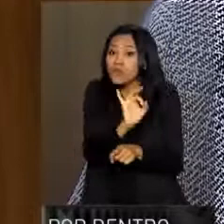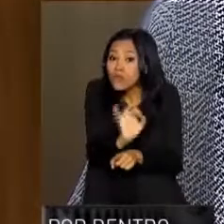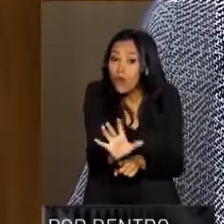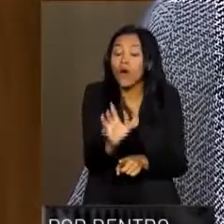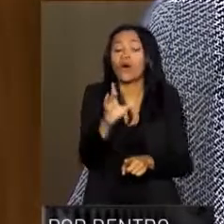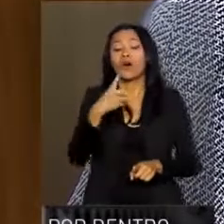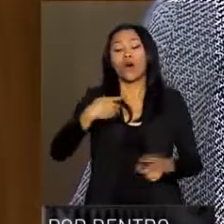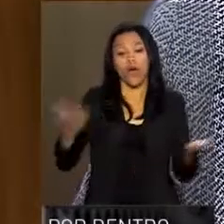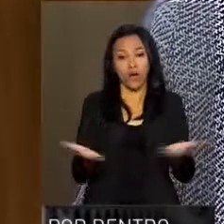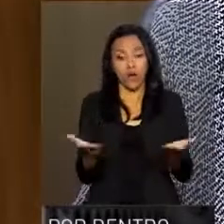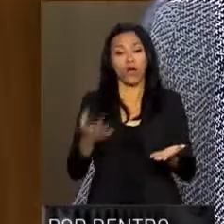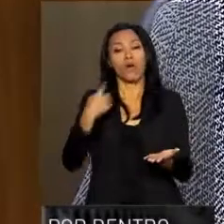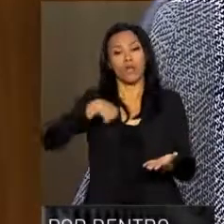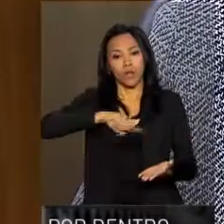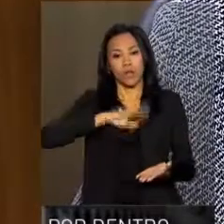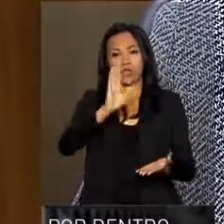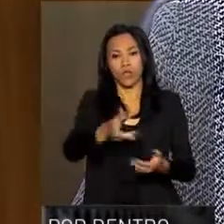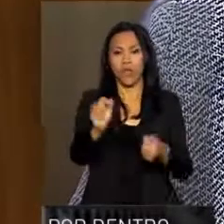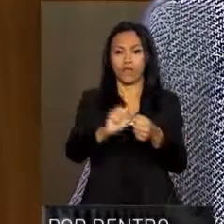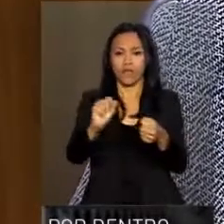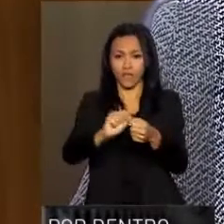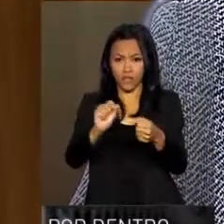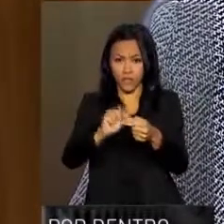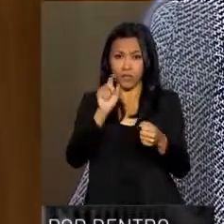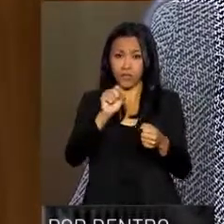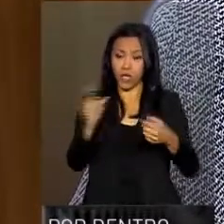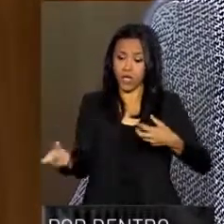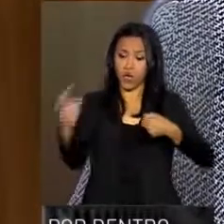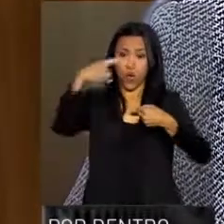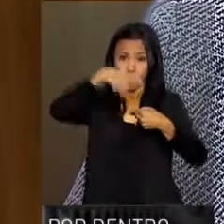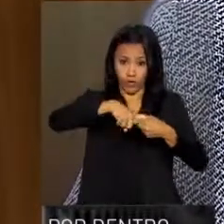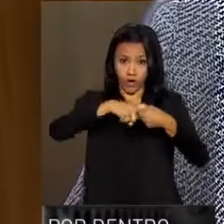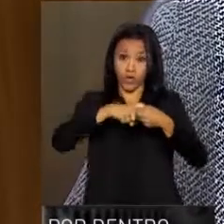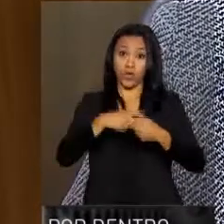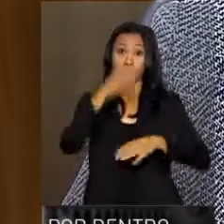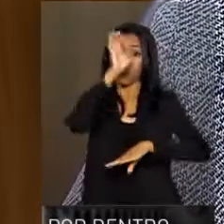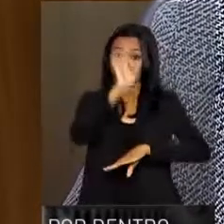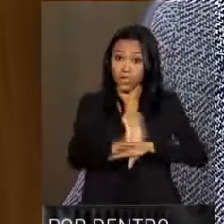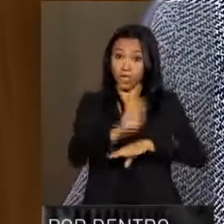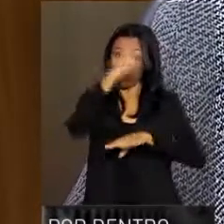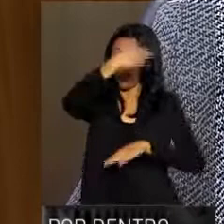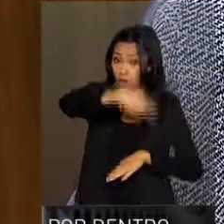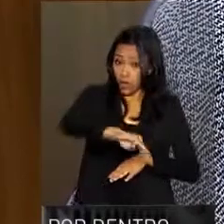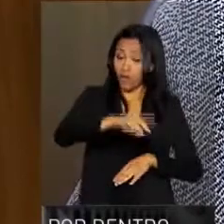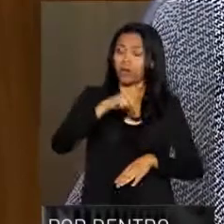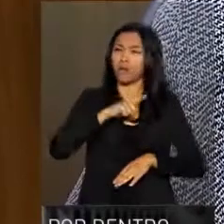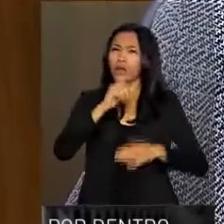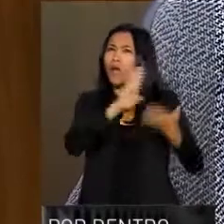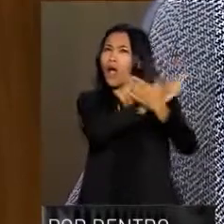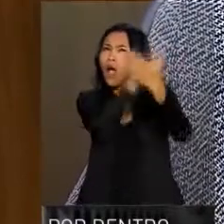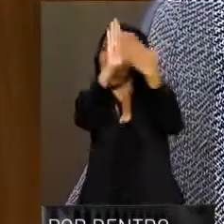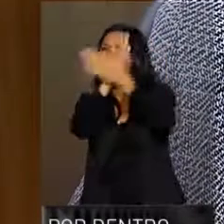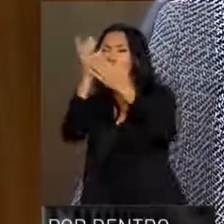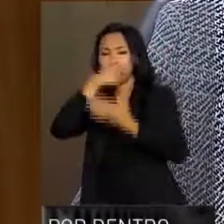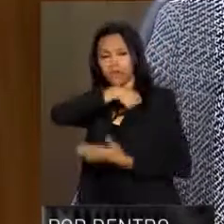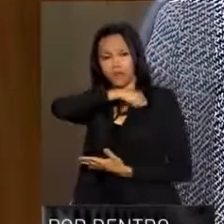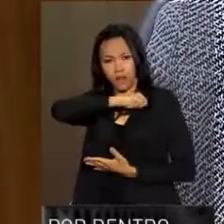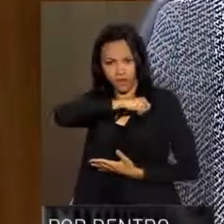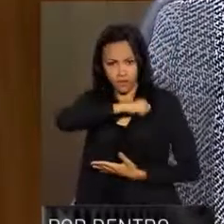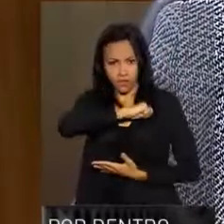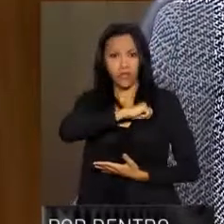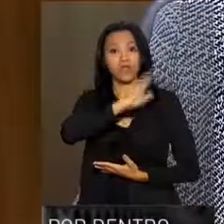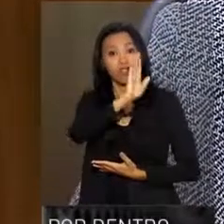agora mesmo fizemos um aditivo de um convênio do estado do maranhão aonde não tem algumas delegacias que foram também é